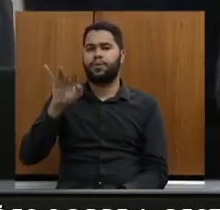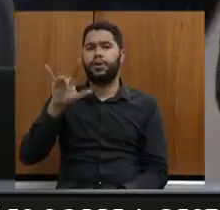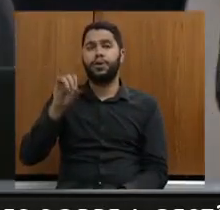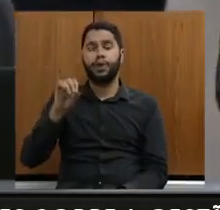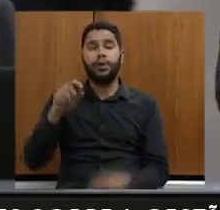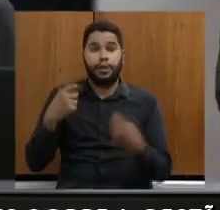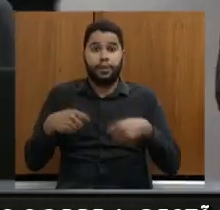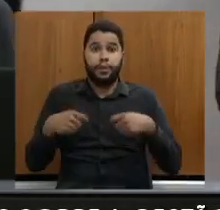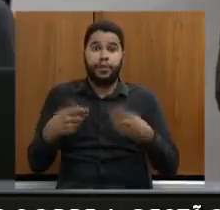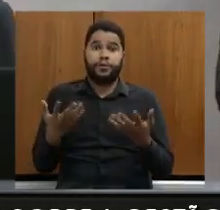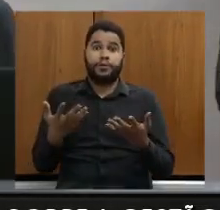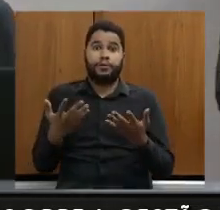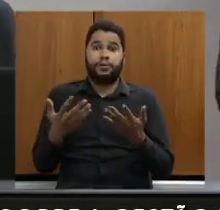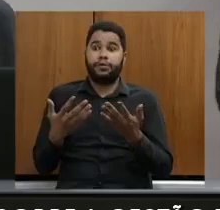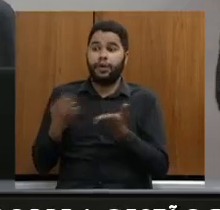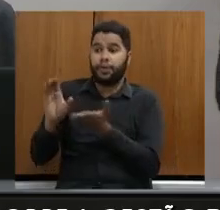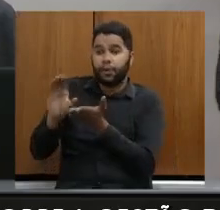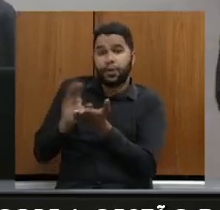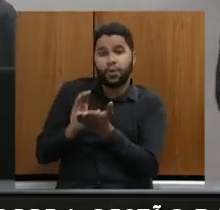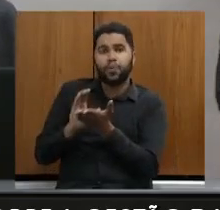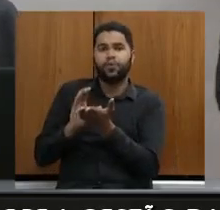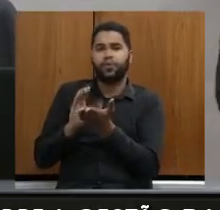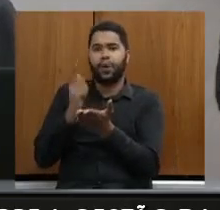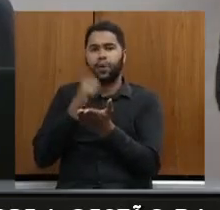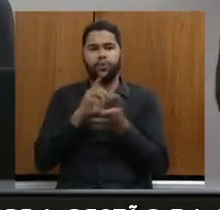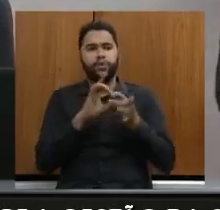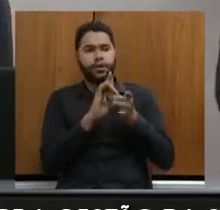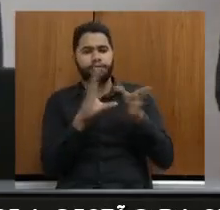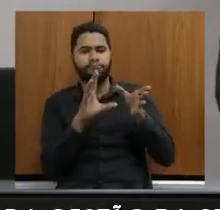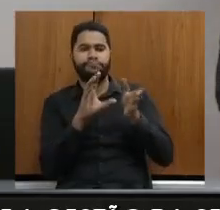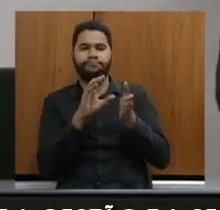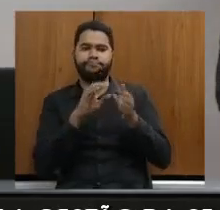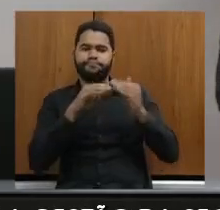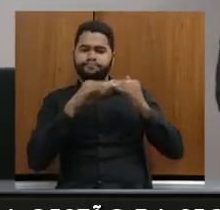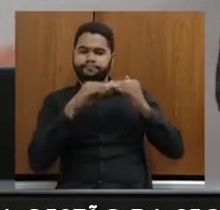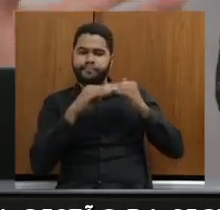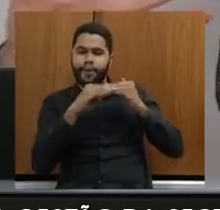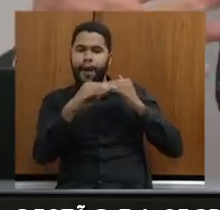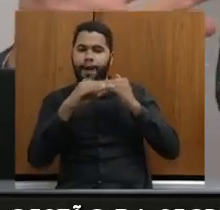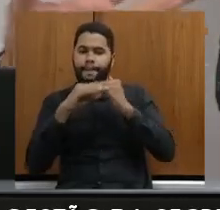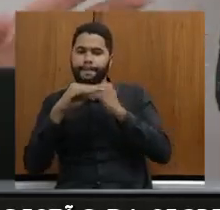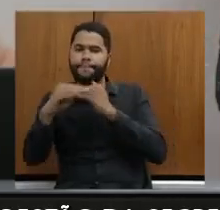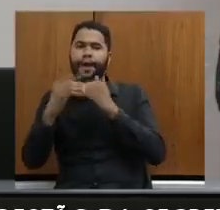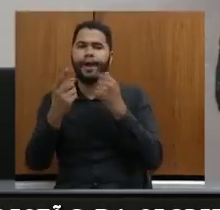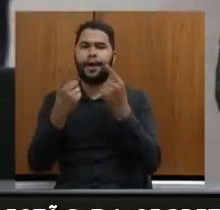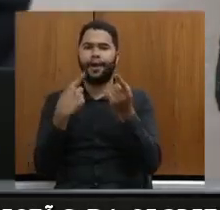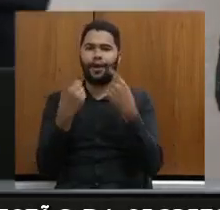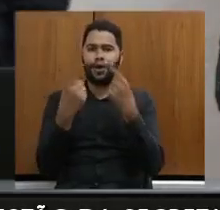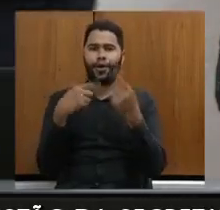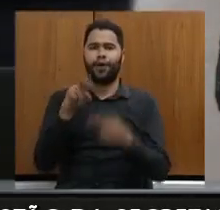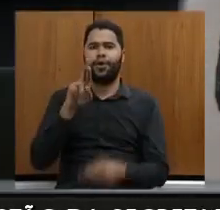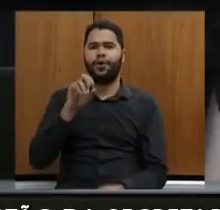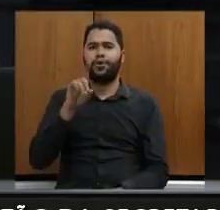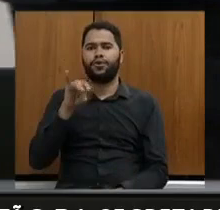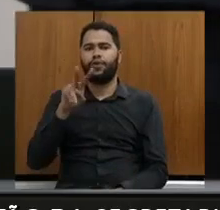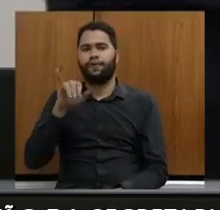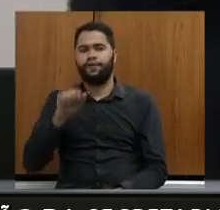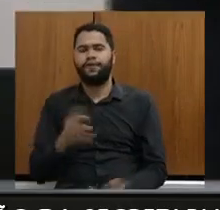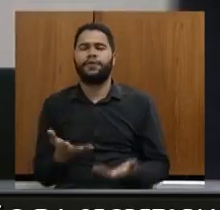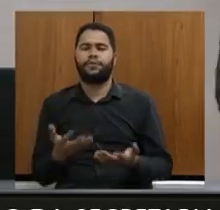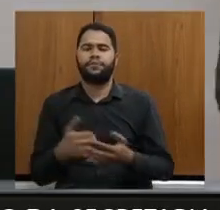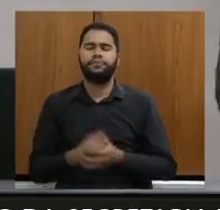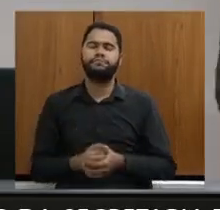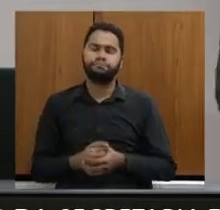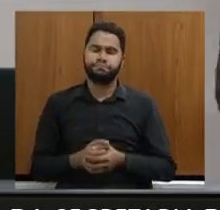precisava de recurso para fazer concessão das rodovias eu fui ajudar na busca desse recurso junto ao setor